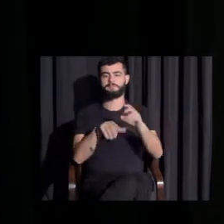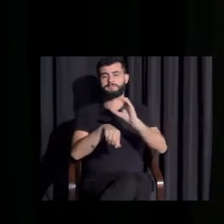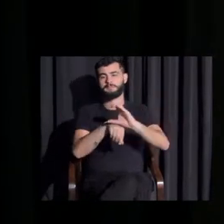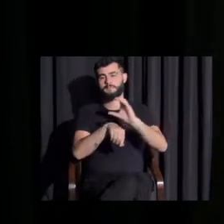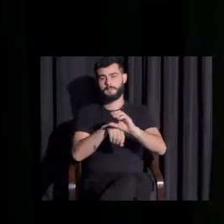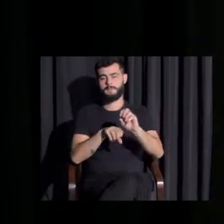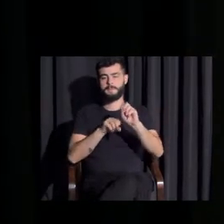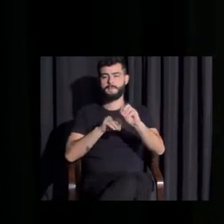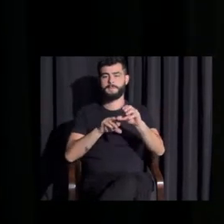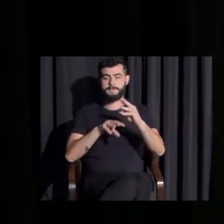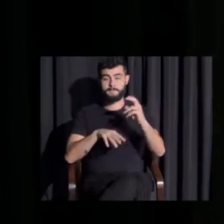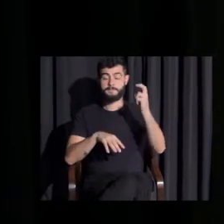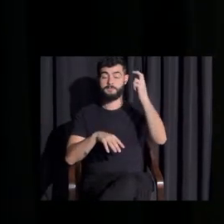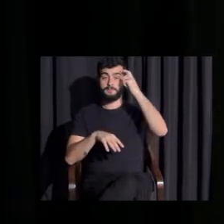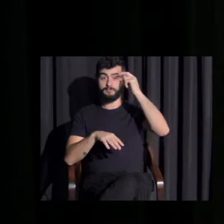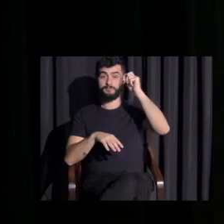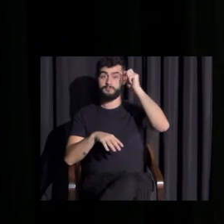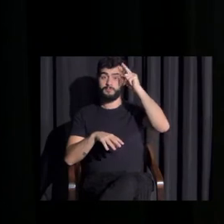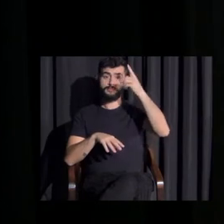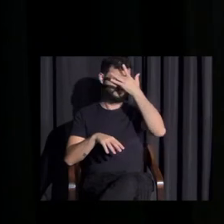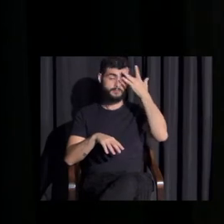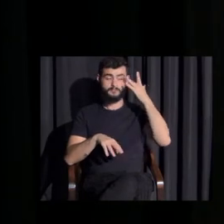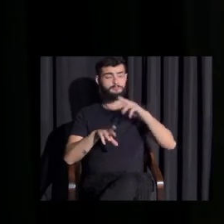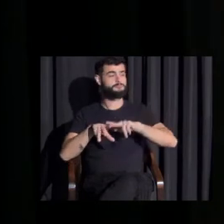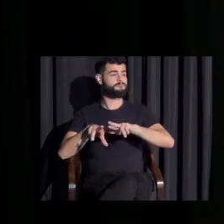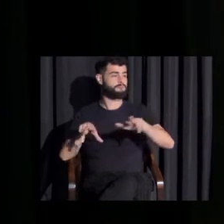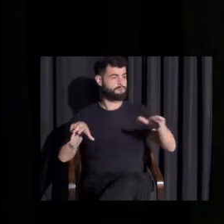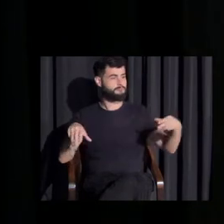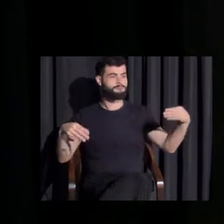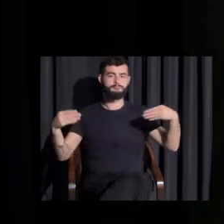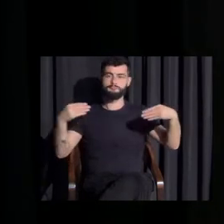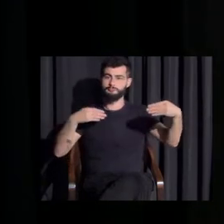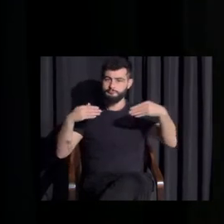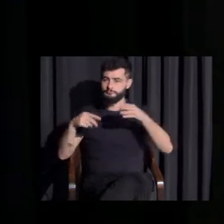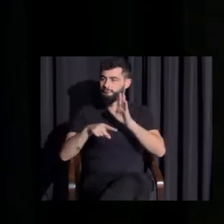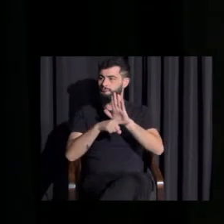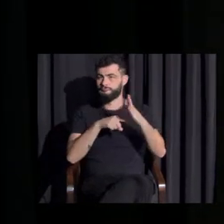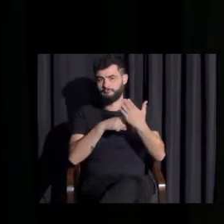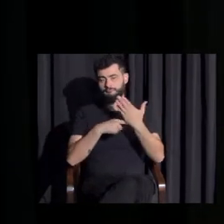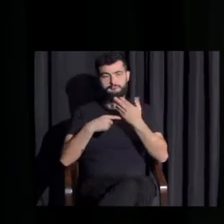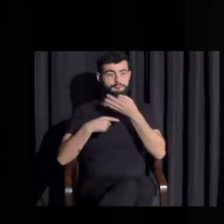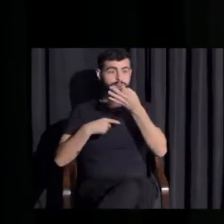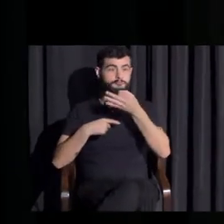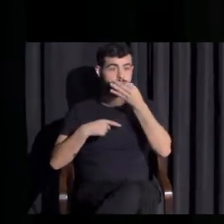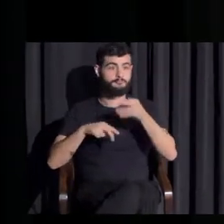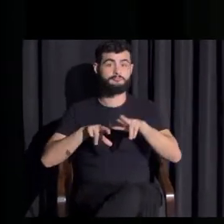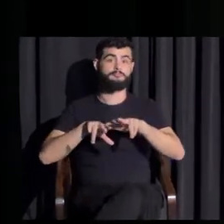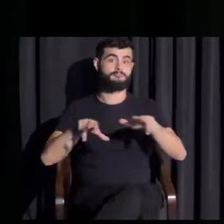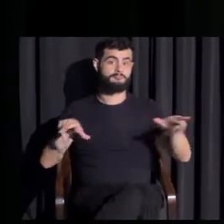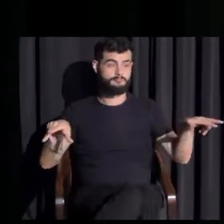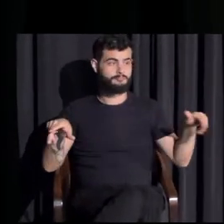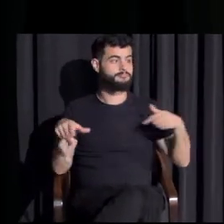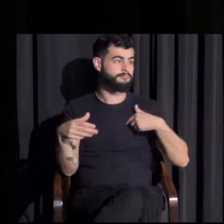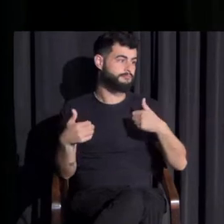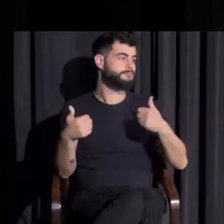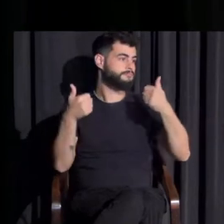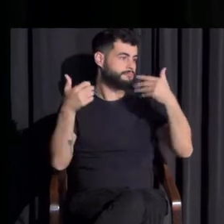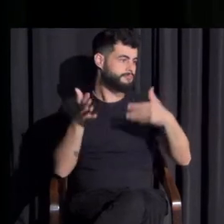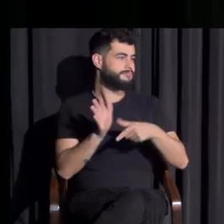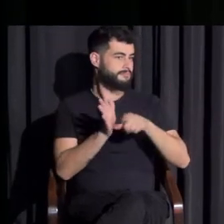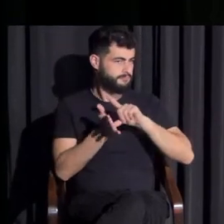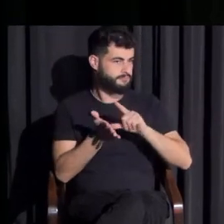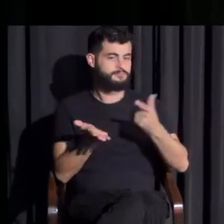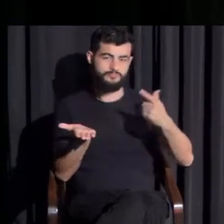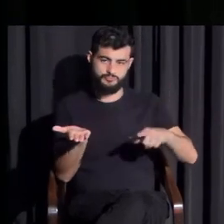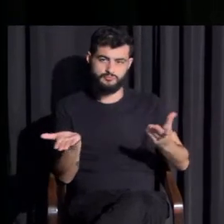da criação, das ideias para esse seminário. Então, como falei mais cedo, e gostaria de lembrar para abrir essa mesa, esse